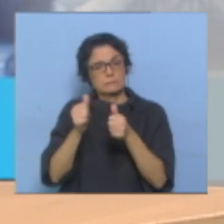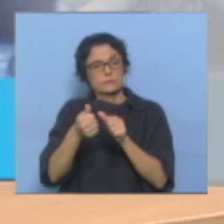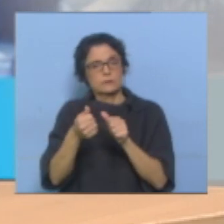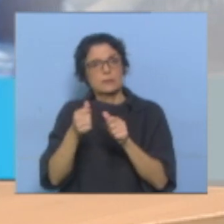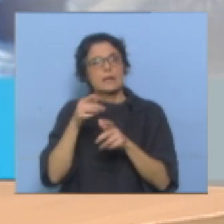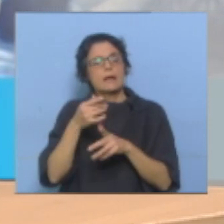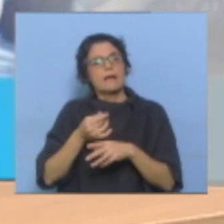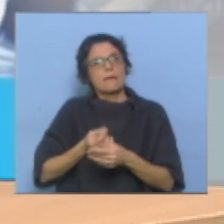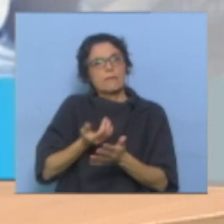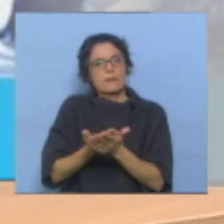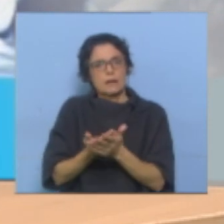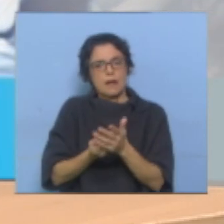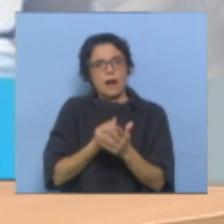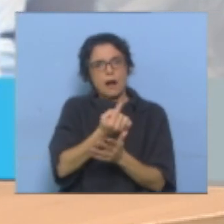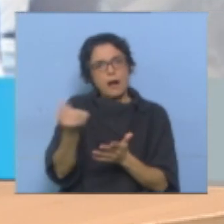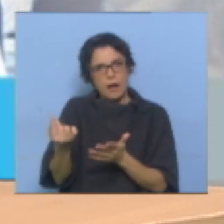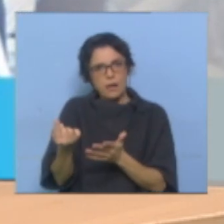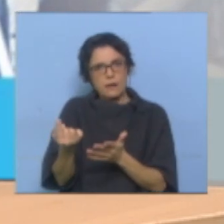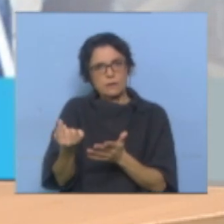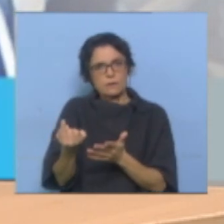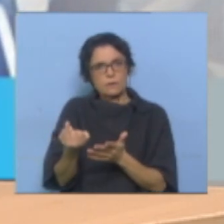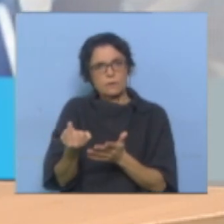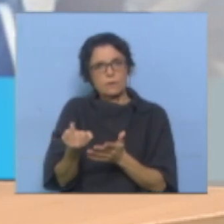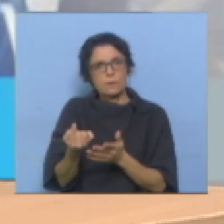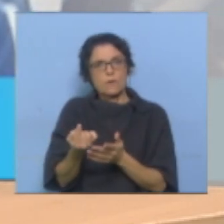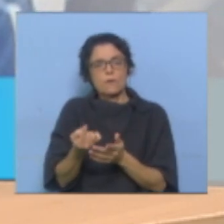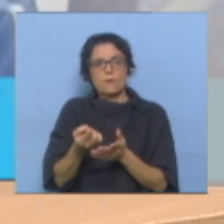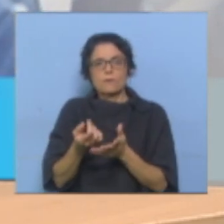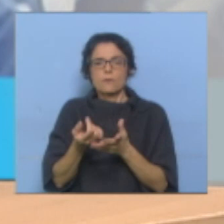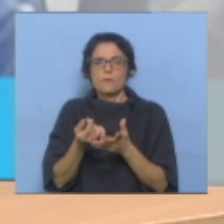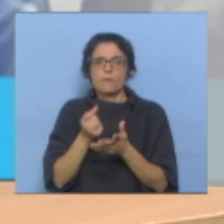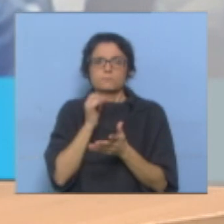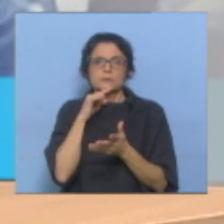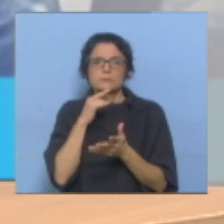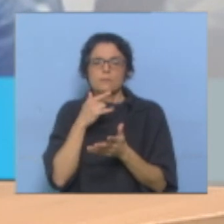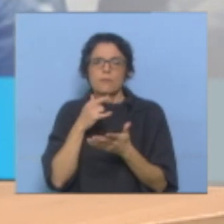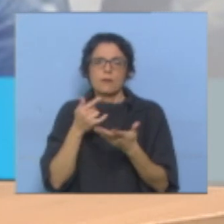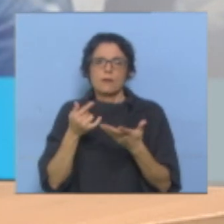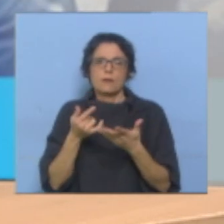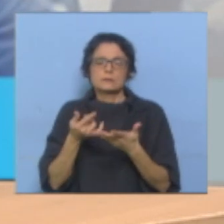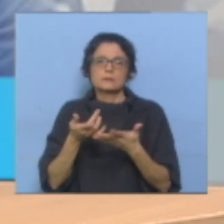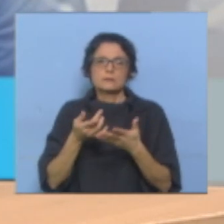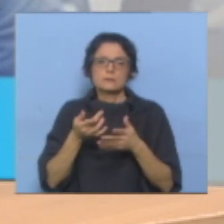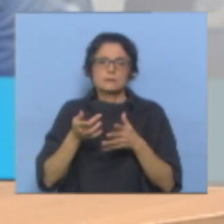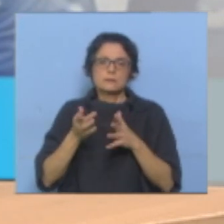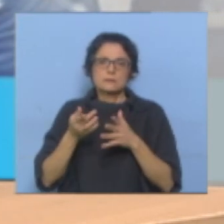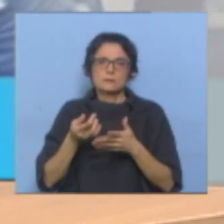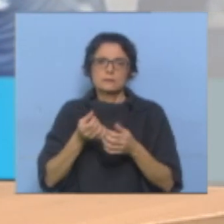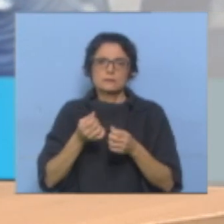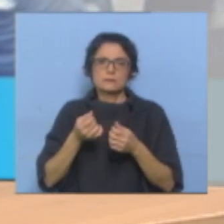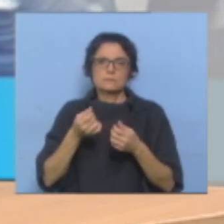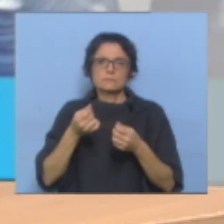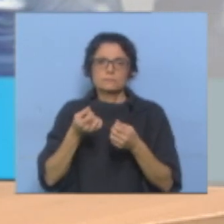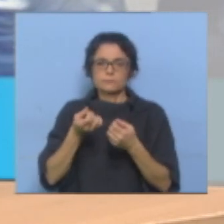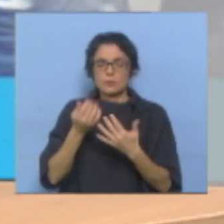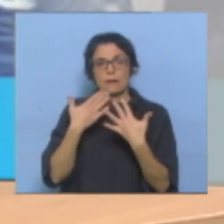dar a cada um aquilo que precisa e tentar que haja uma pacificação das partes. E ainda recentemente